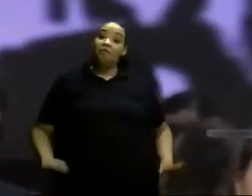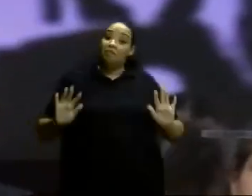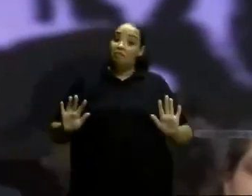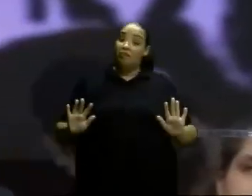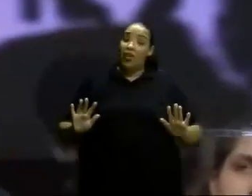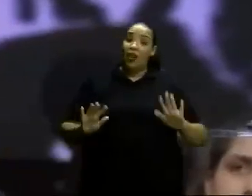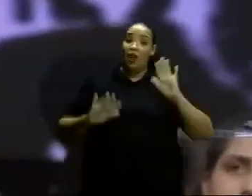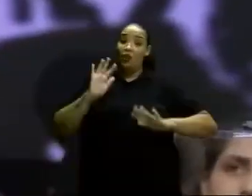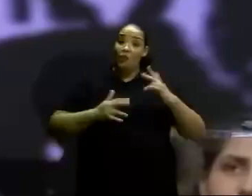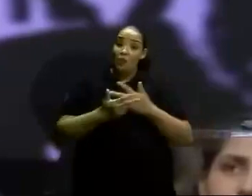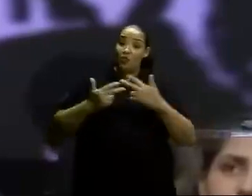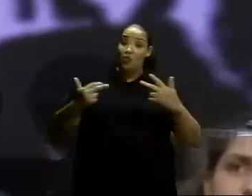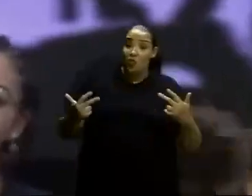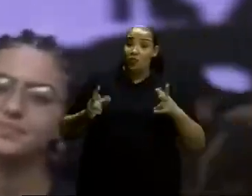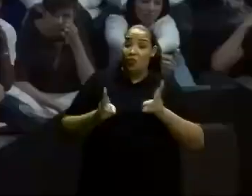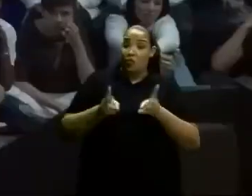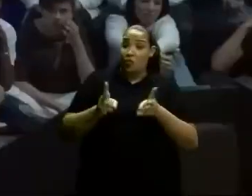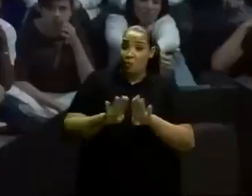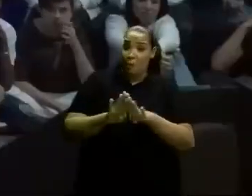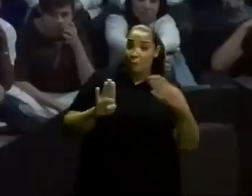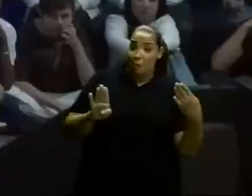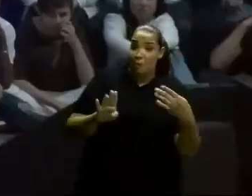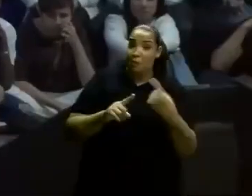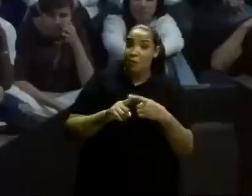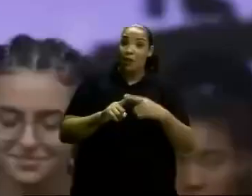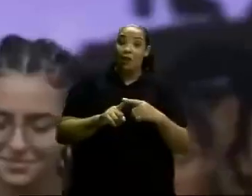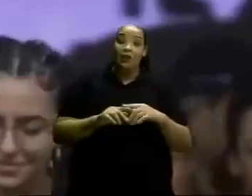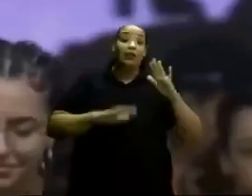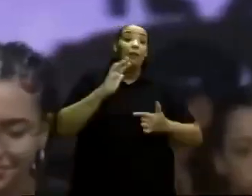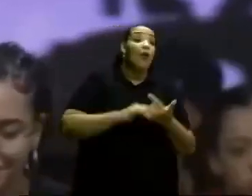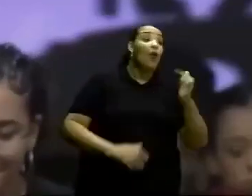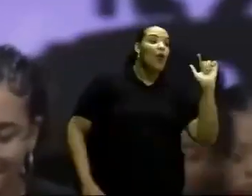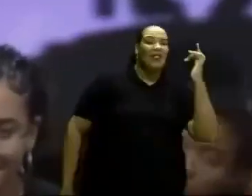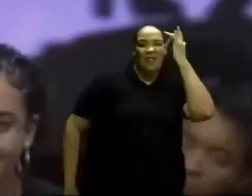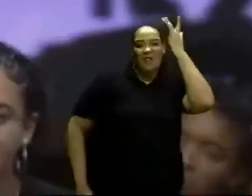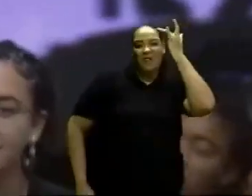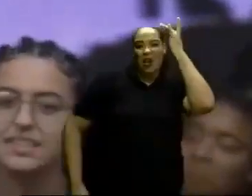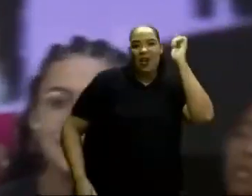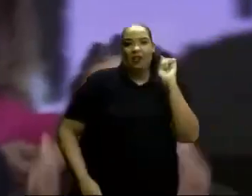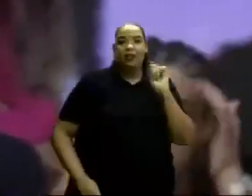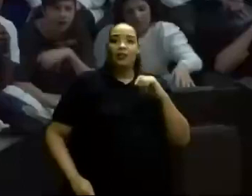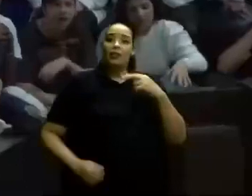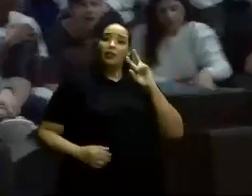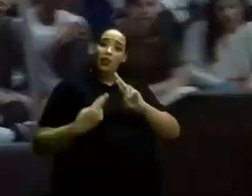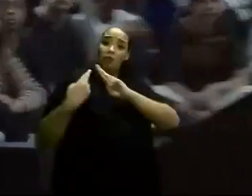muitos ciclos estão abertos? Porque quando depende do outro é mais fácil de cumprir do que quando depende da gente.